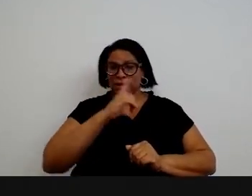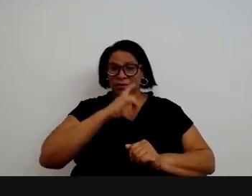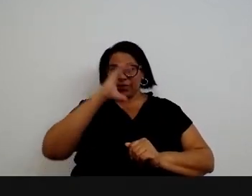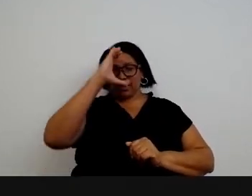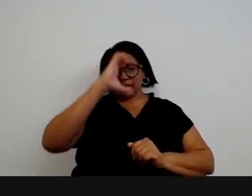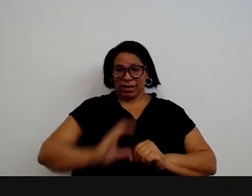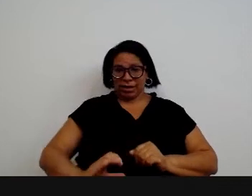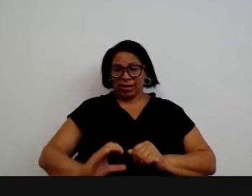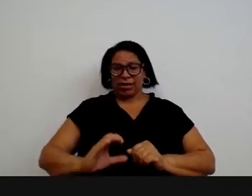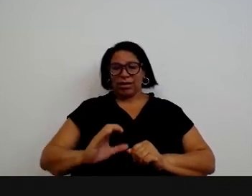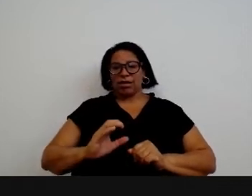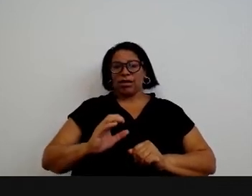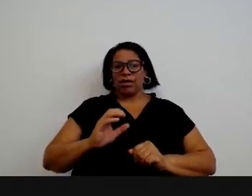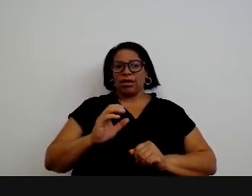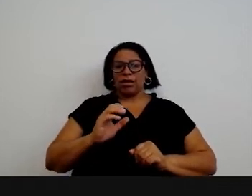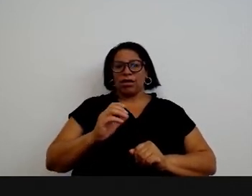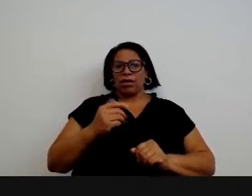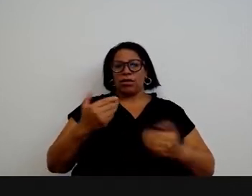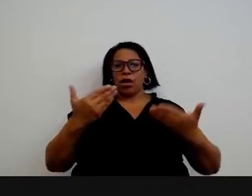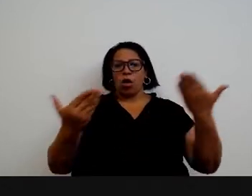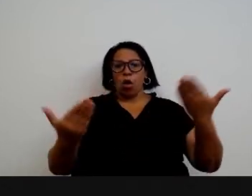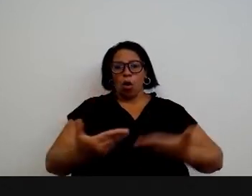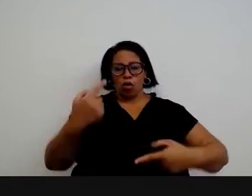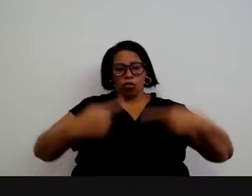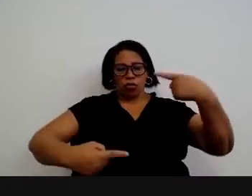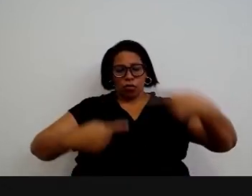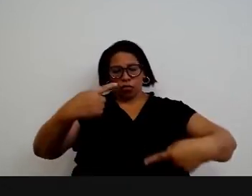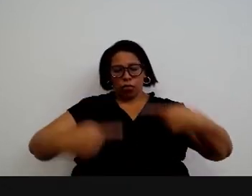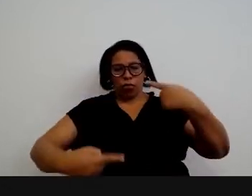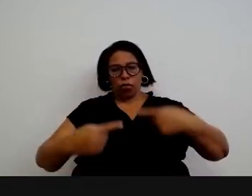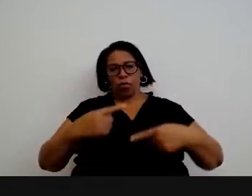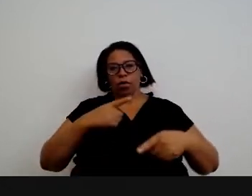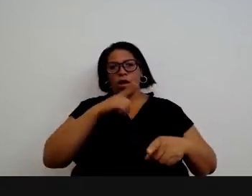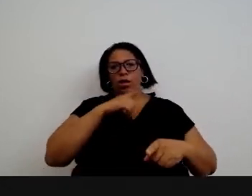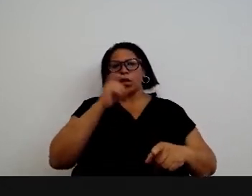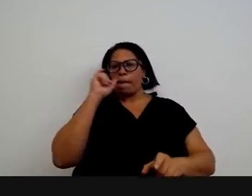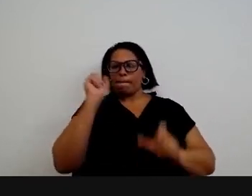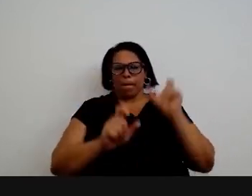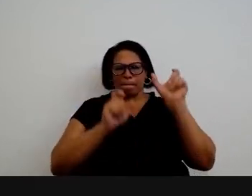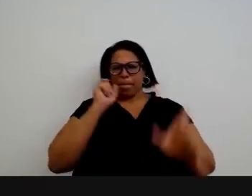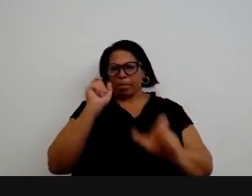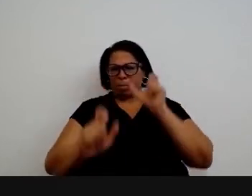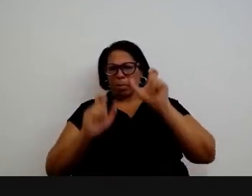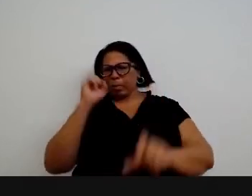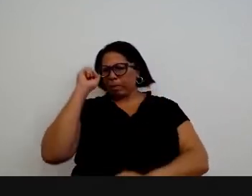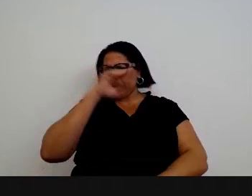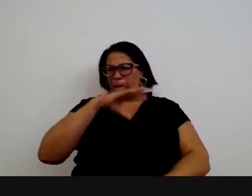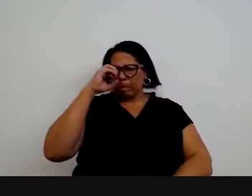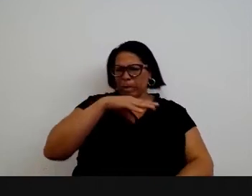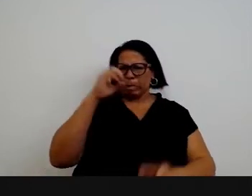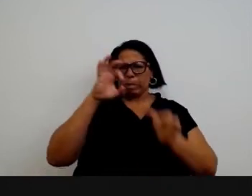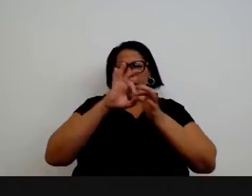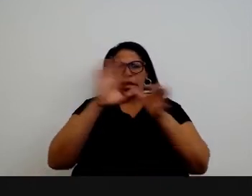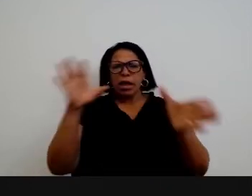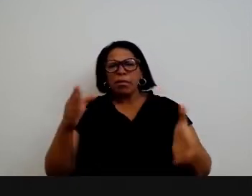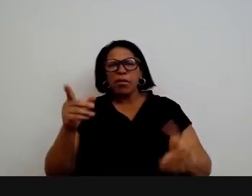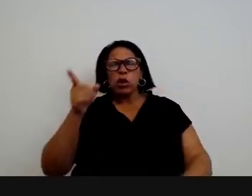assim, a gente não estaria vivendo um momento como que nós vivemos hoje, né? Com ataques quase que diários à democracia.